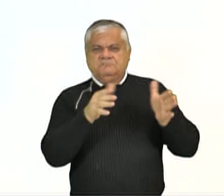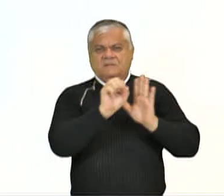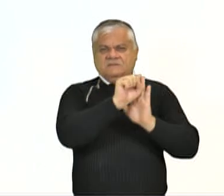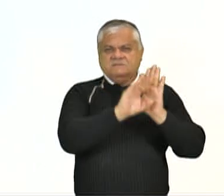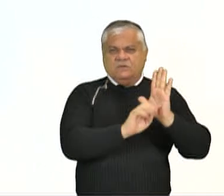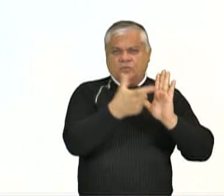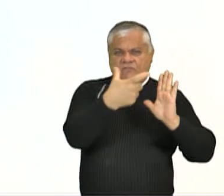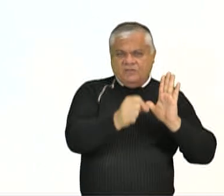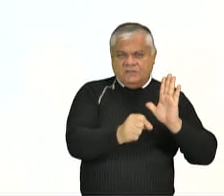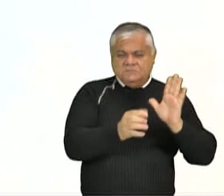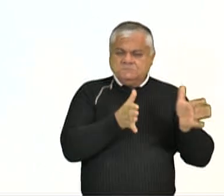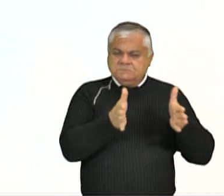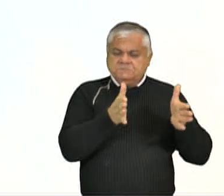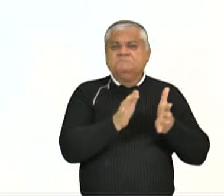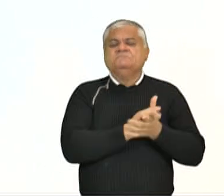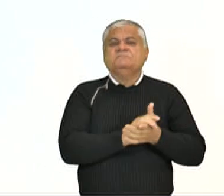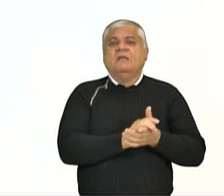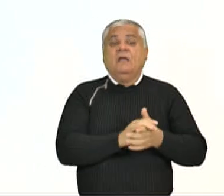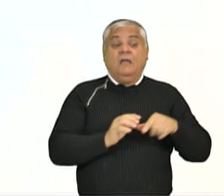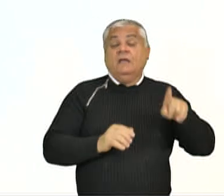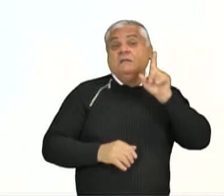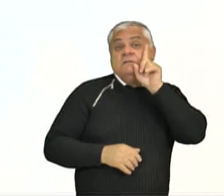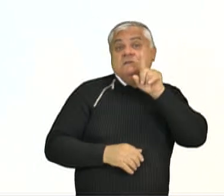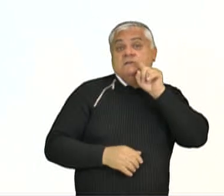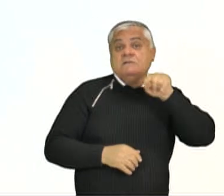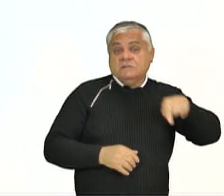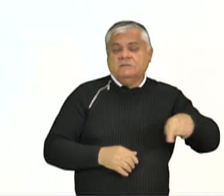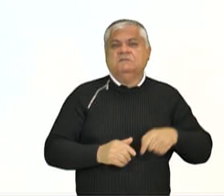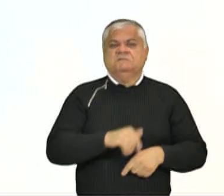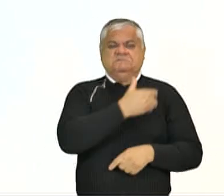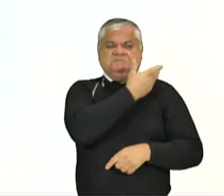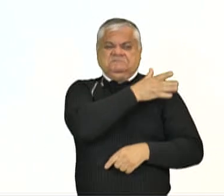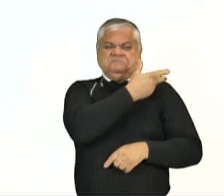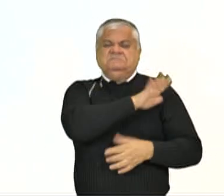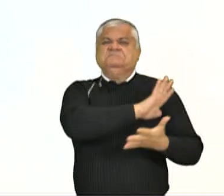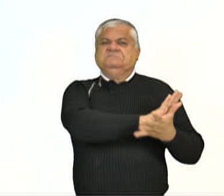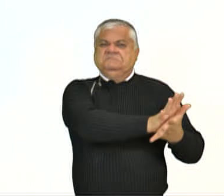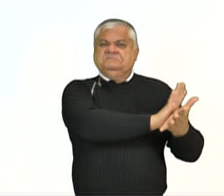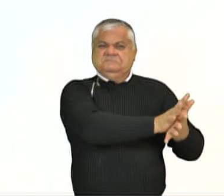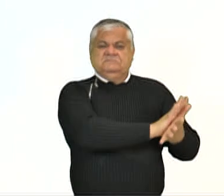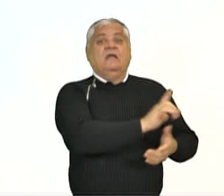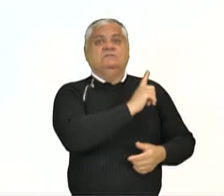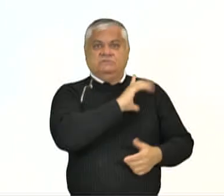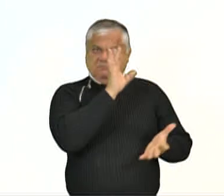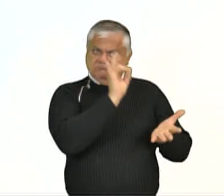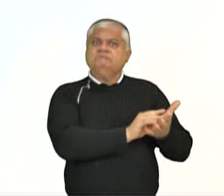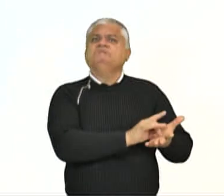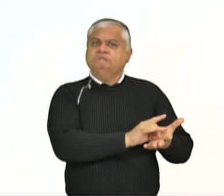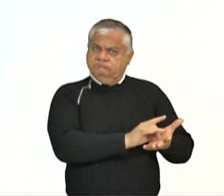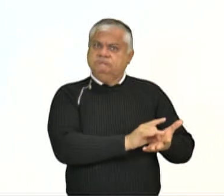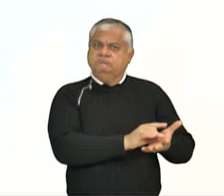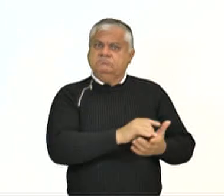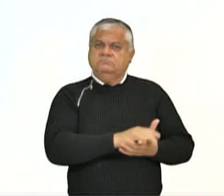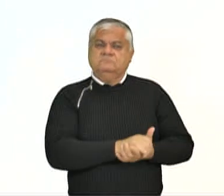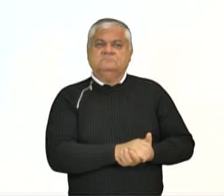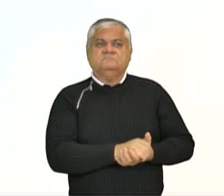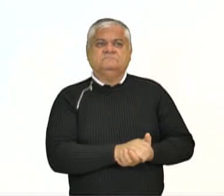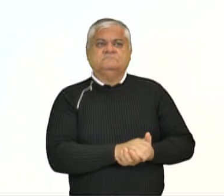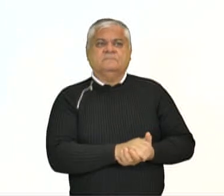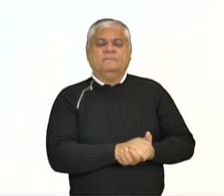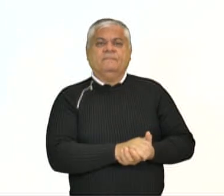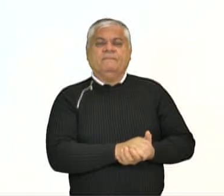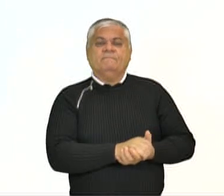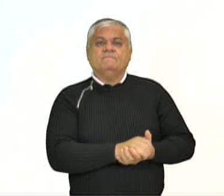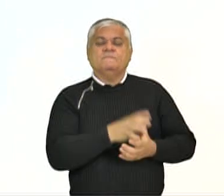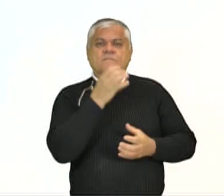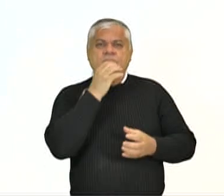XX, né, sabemos que os Estados Unidos da América tinham muita discriminação racial, inclusive oficial. A